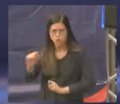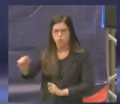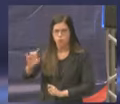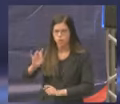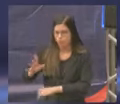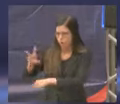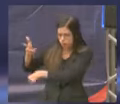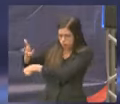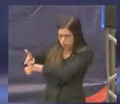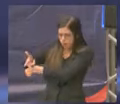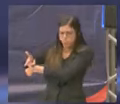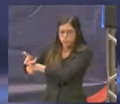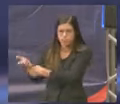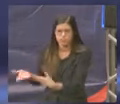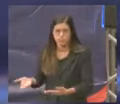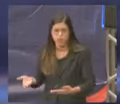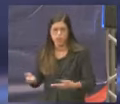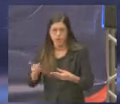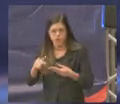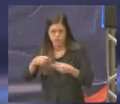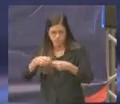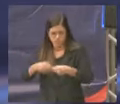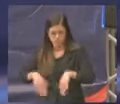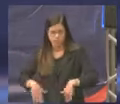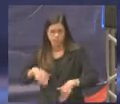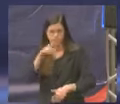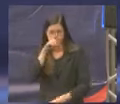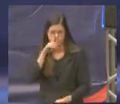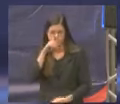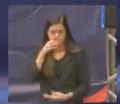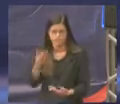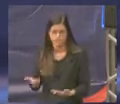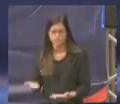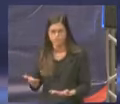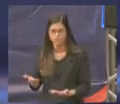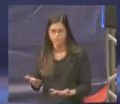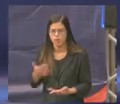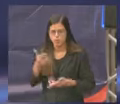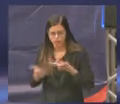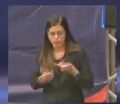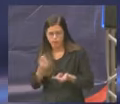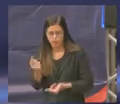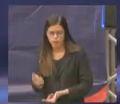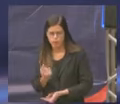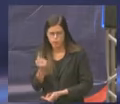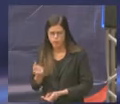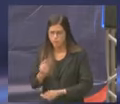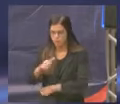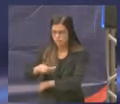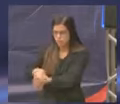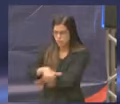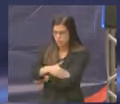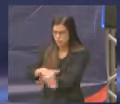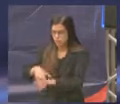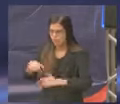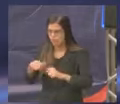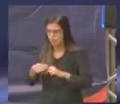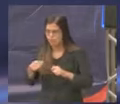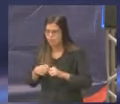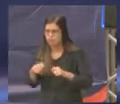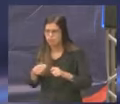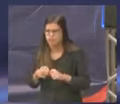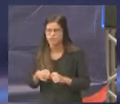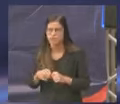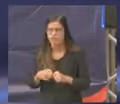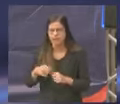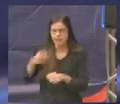cinegrafista sozinho. Isso é precarização, gente. Então, você colocar um trabalhador sozinho na rua para fazer flashes, para